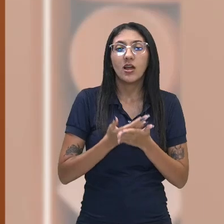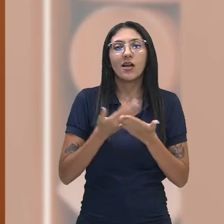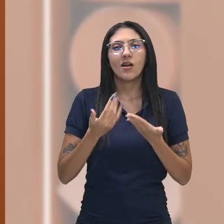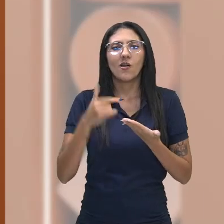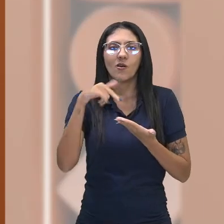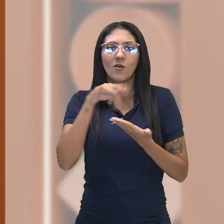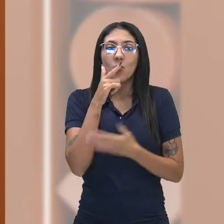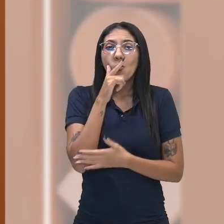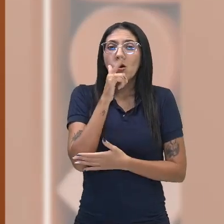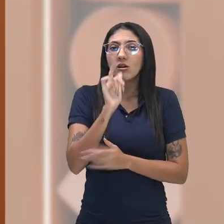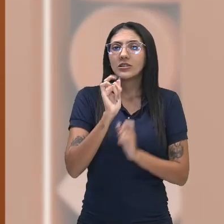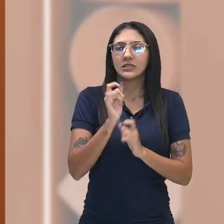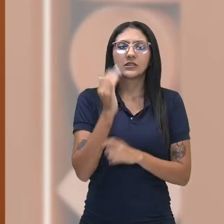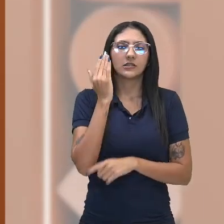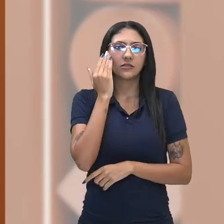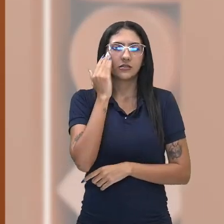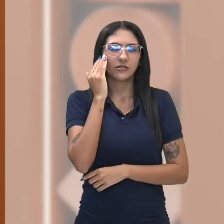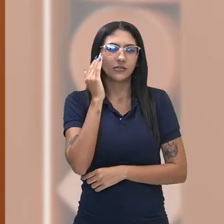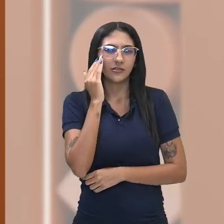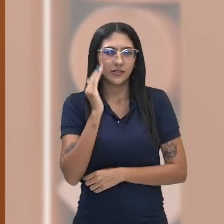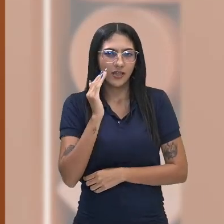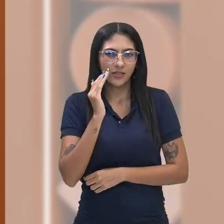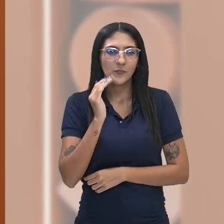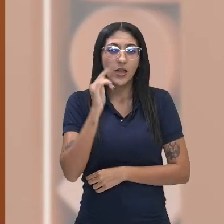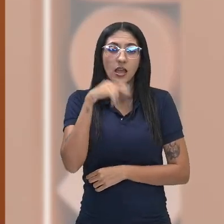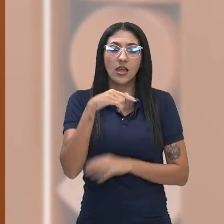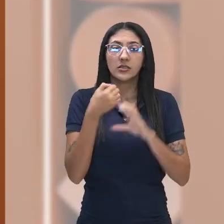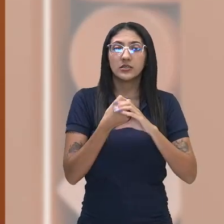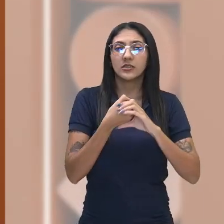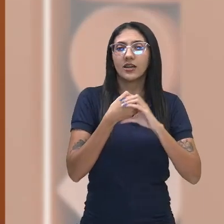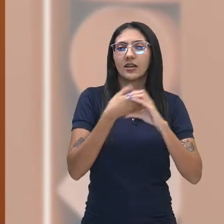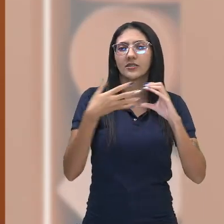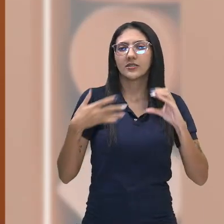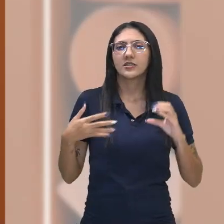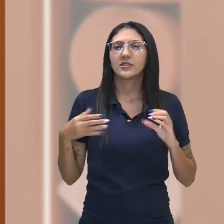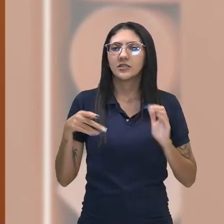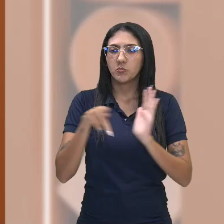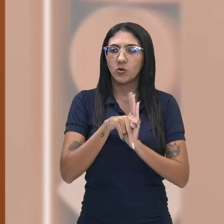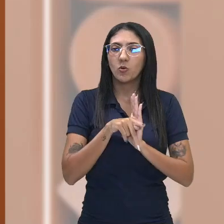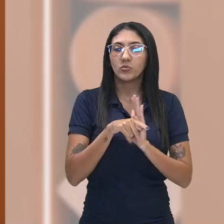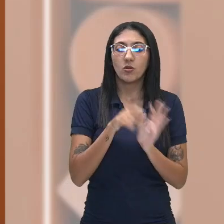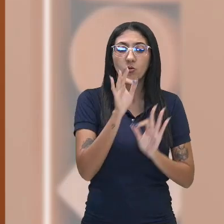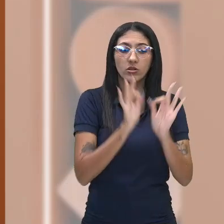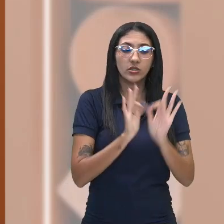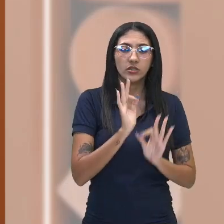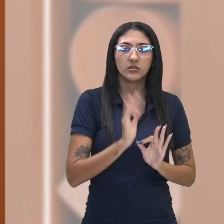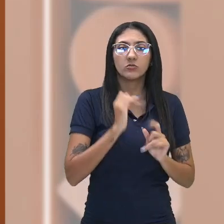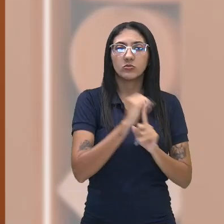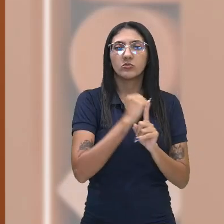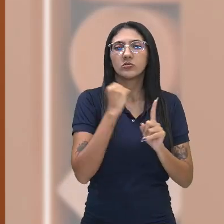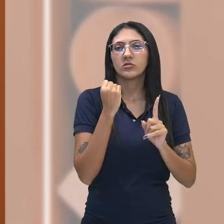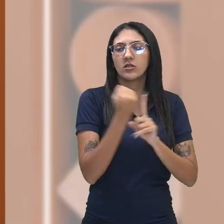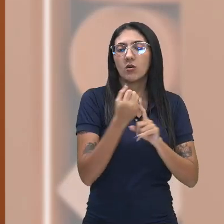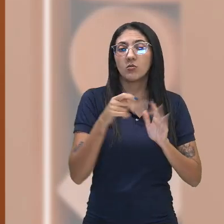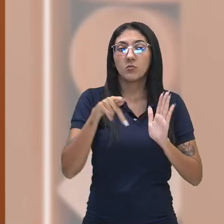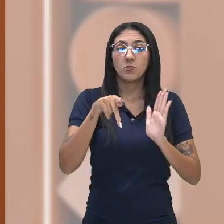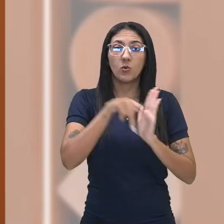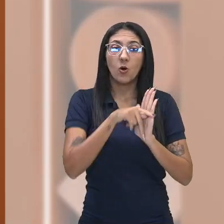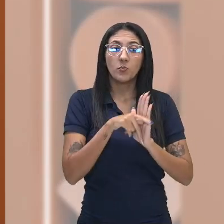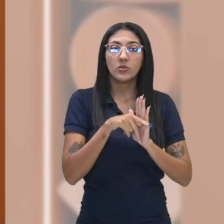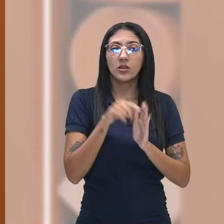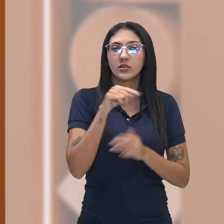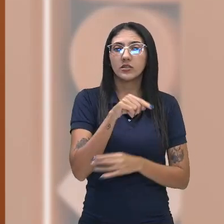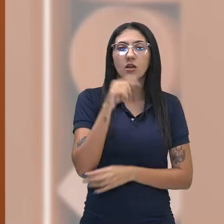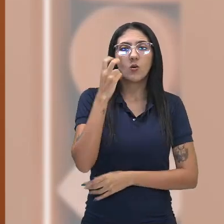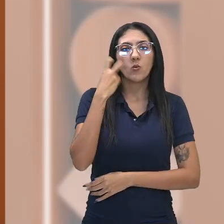compreender justamente os aspectos da organização social e cultural desses